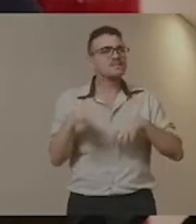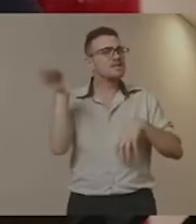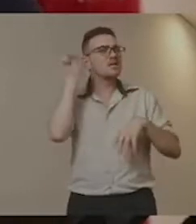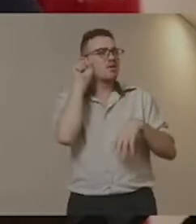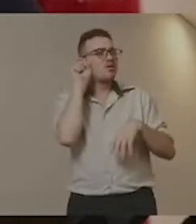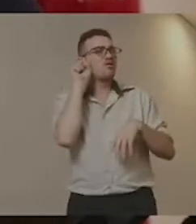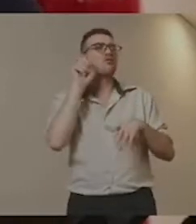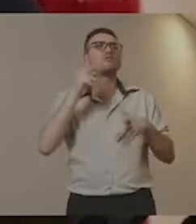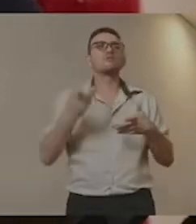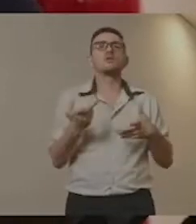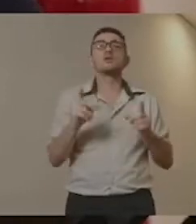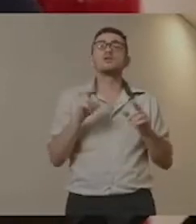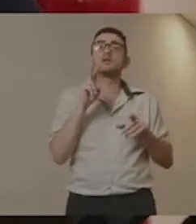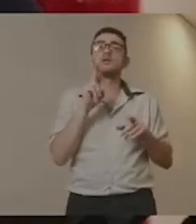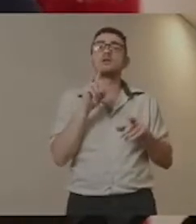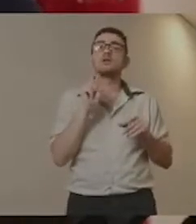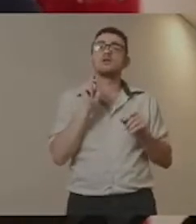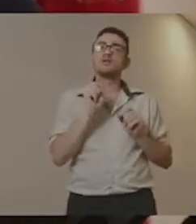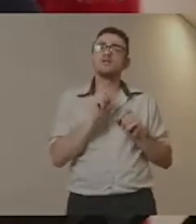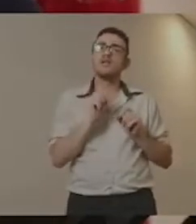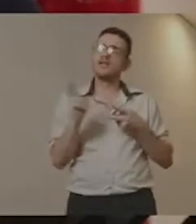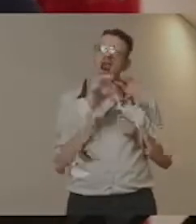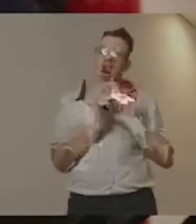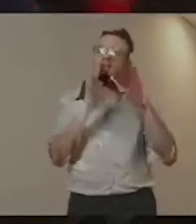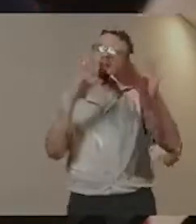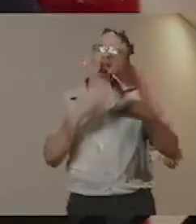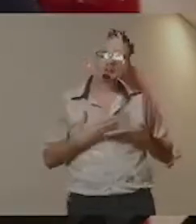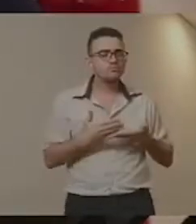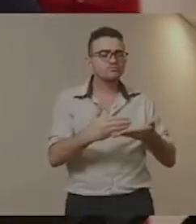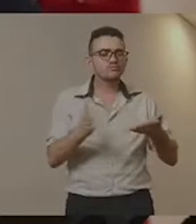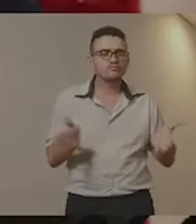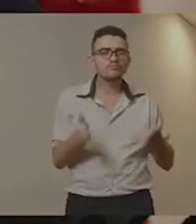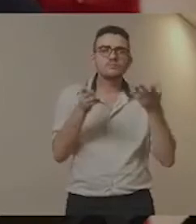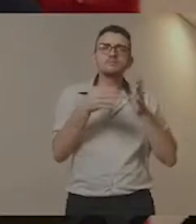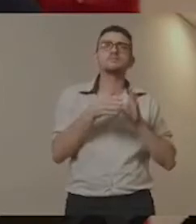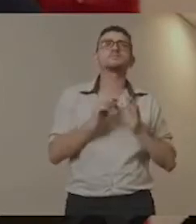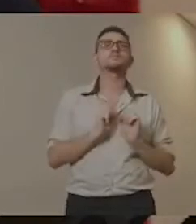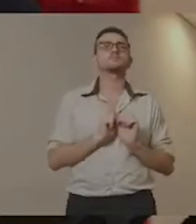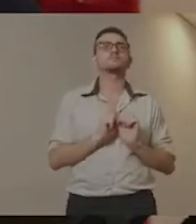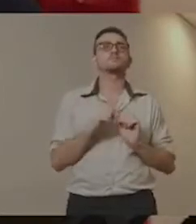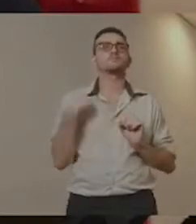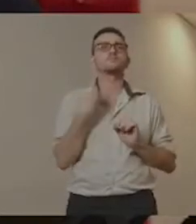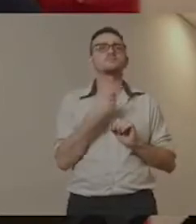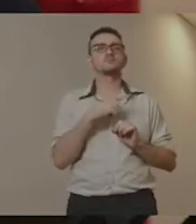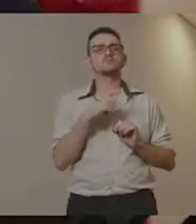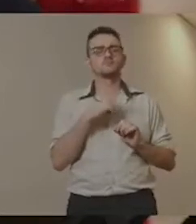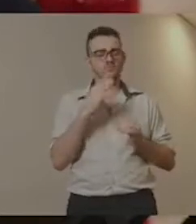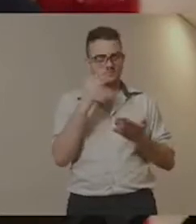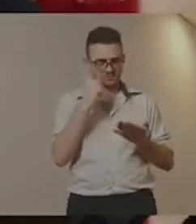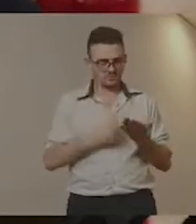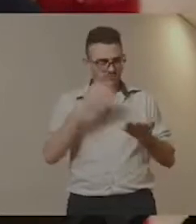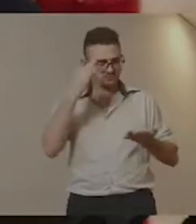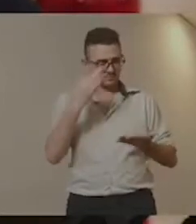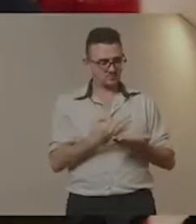visto como uma fonte de compromisso, uma fonte de liberdade, uma fonte de iniciativa. onde a gente tenha crédito. Então, pô, por que,